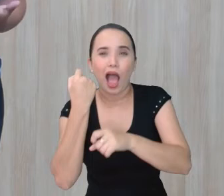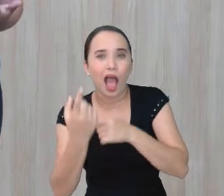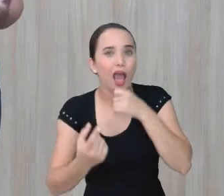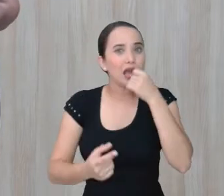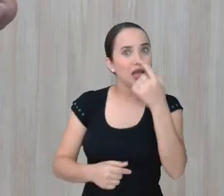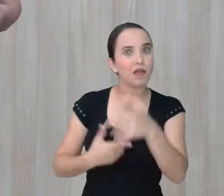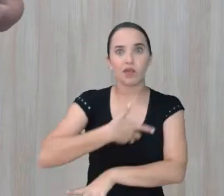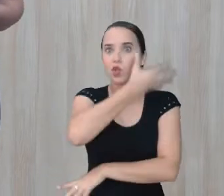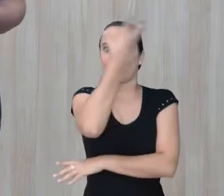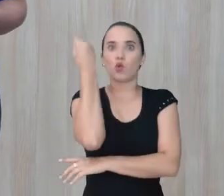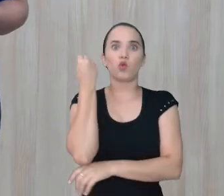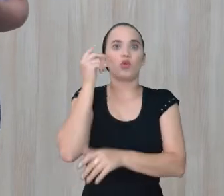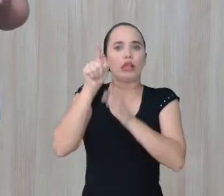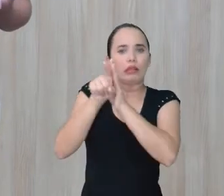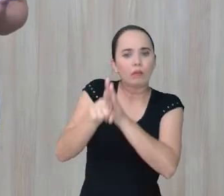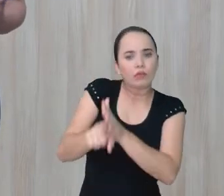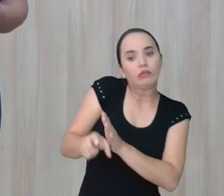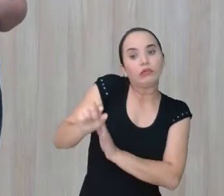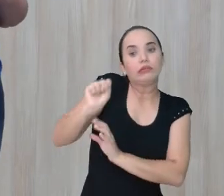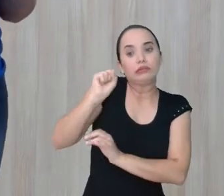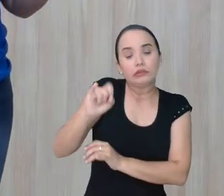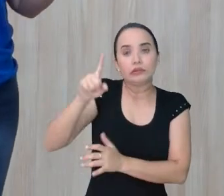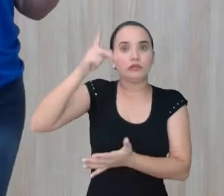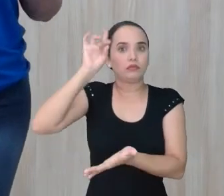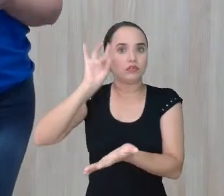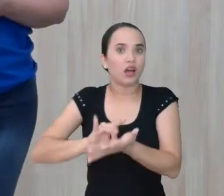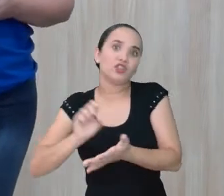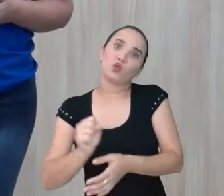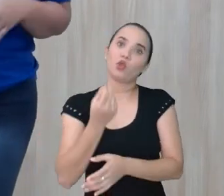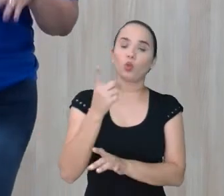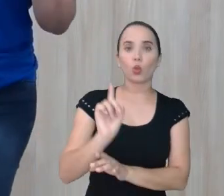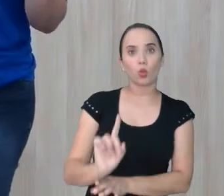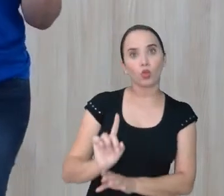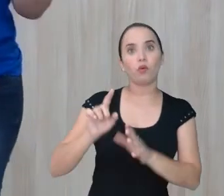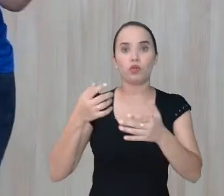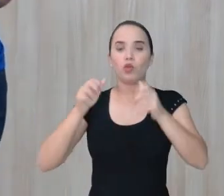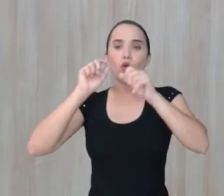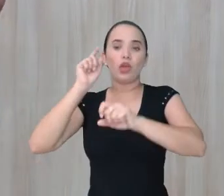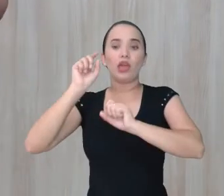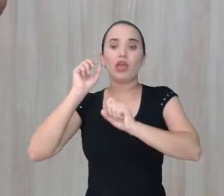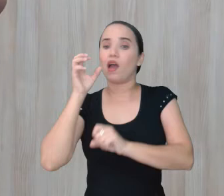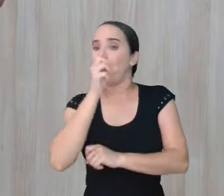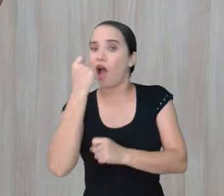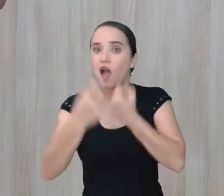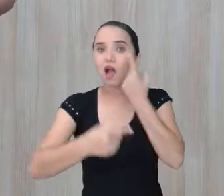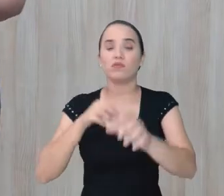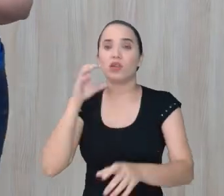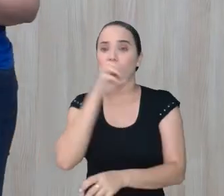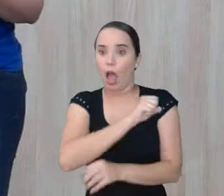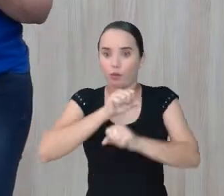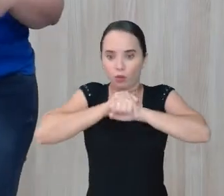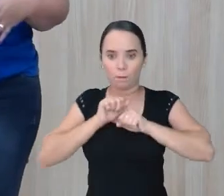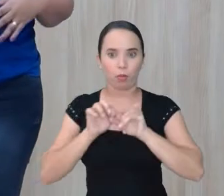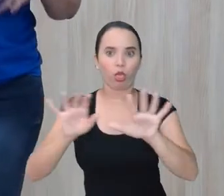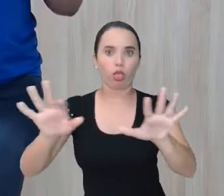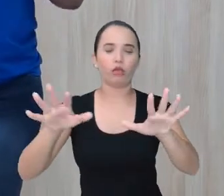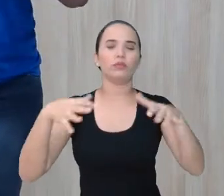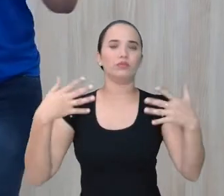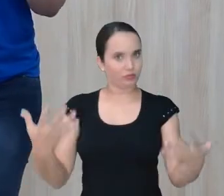se realmente aconteceu. E aí, já viu, né? Esse caos que acontece